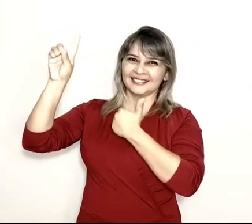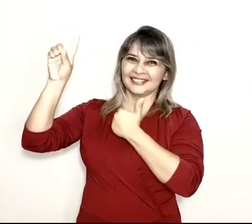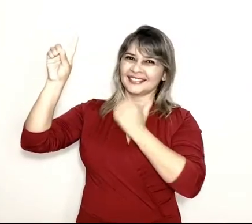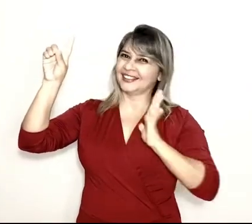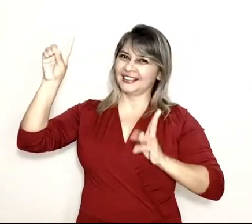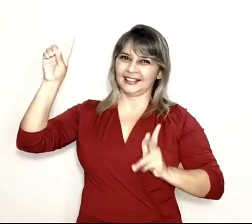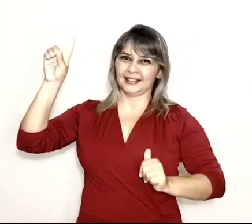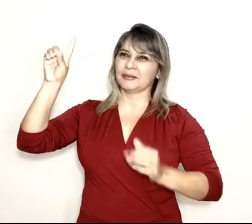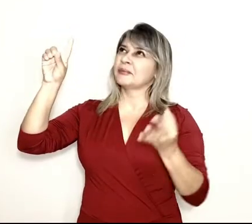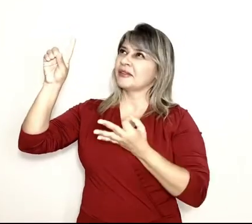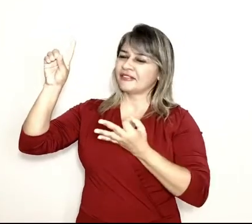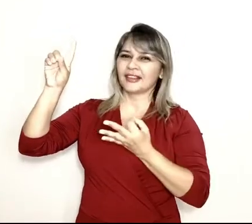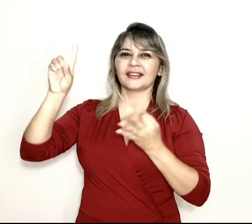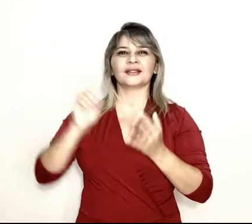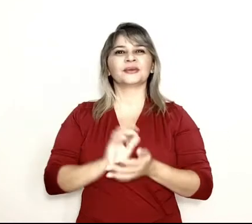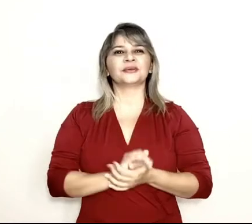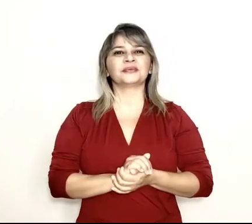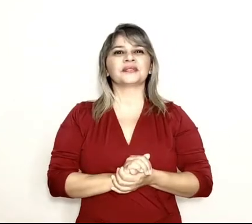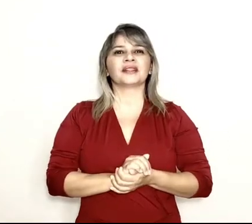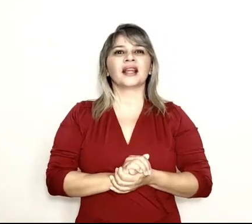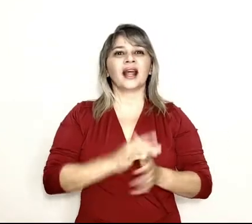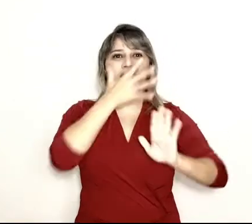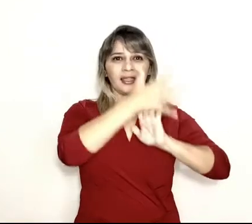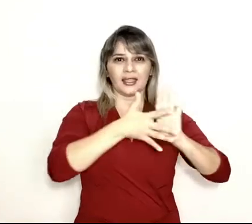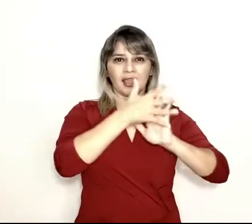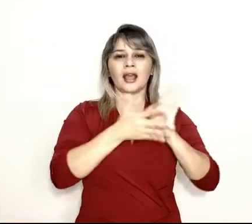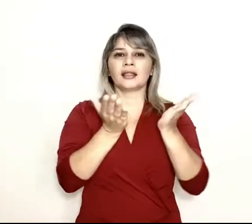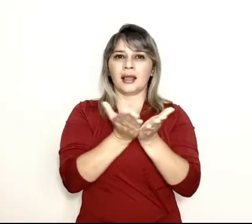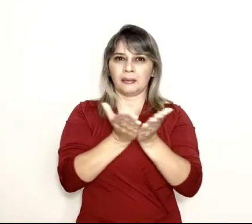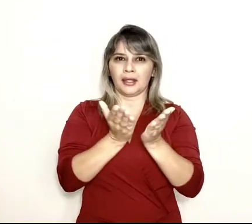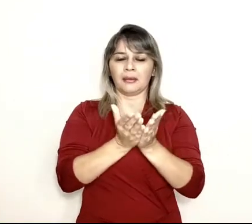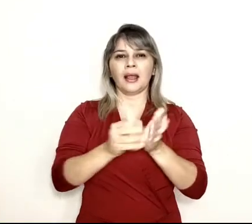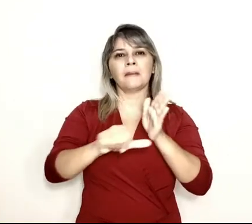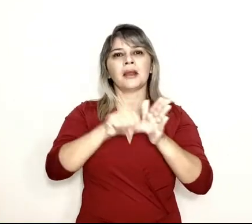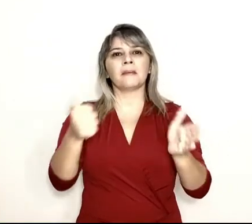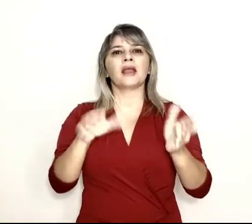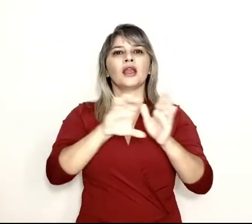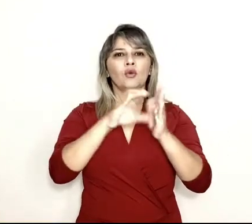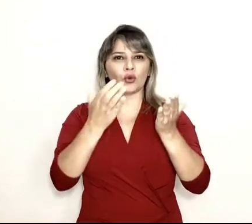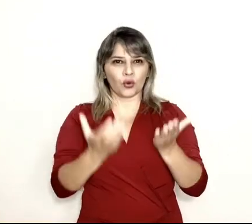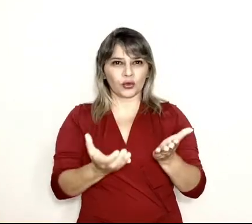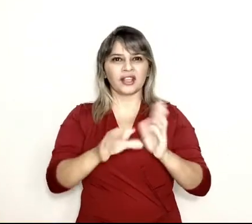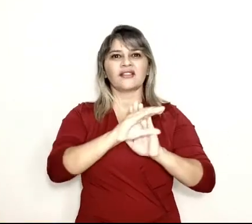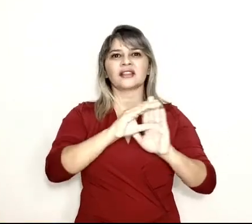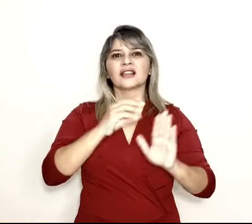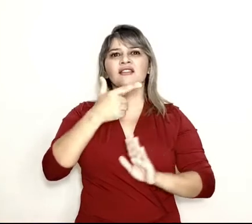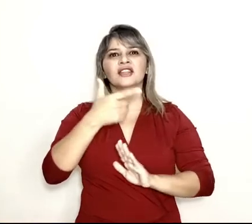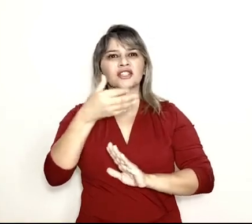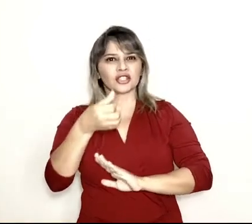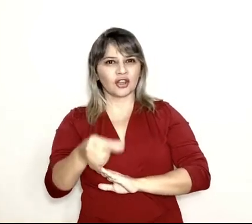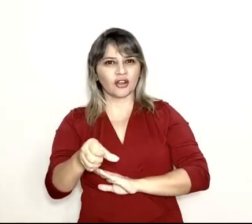capítulo 29, a partir do versículo 11, que diz o seguinte: Tu, Senhor, és grande